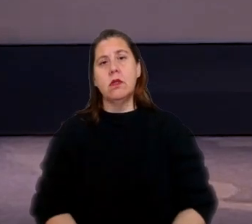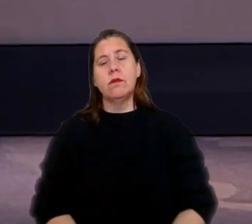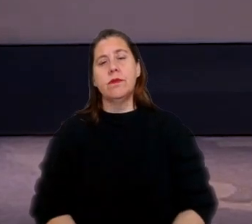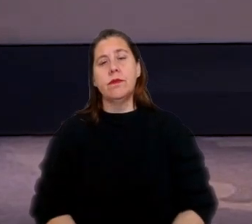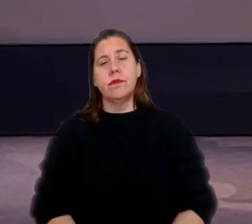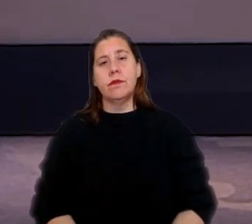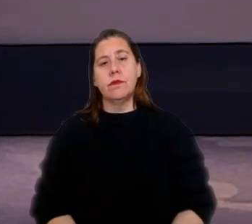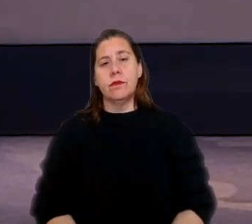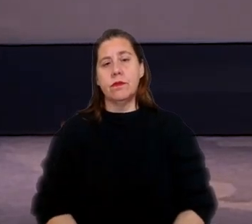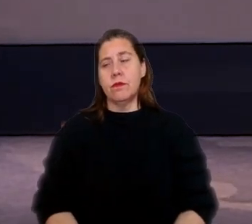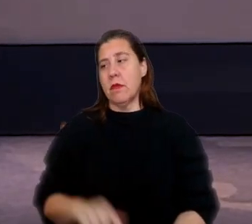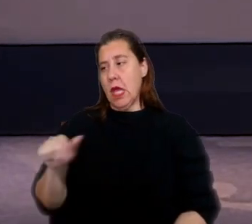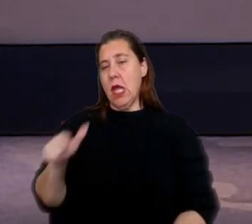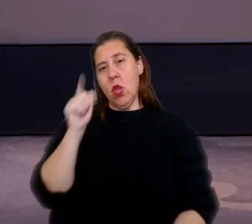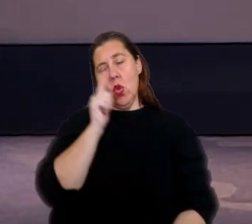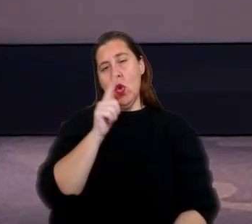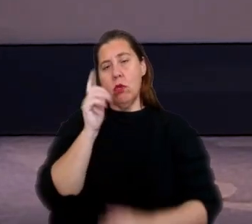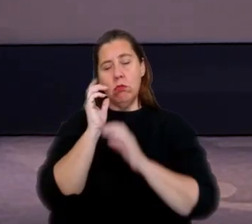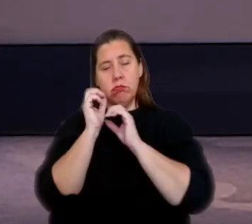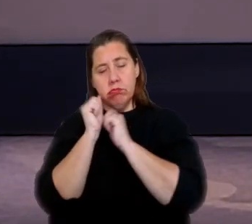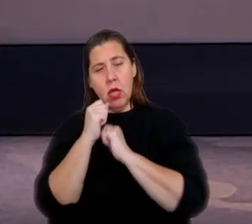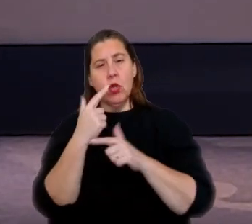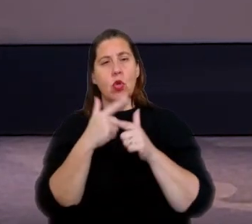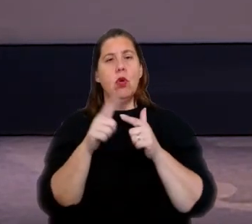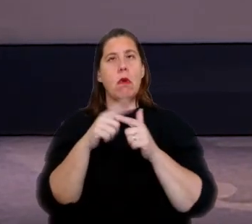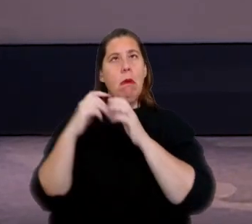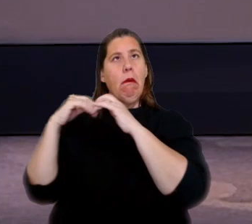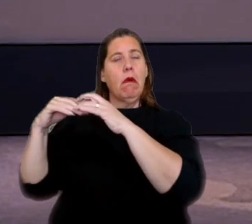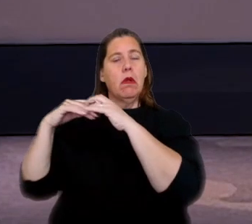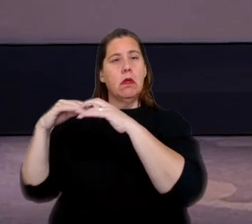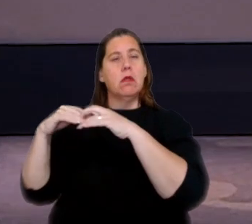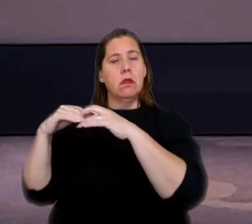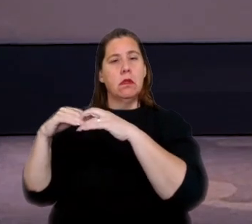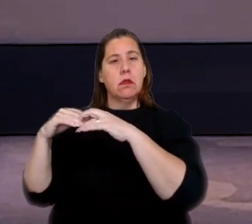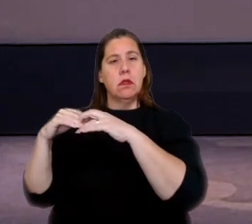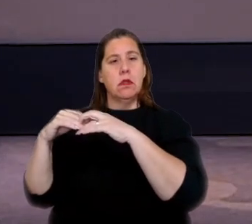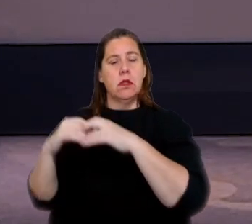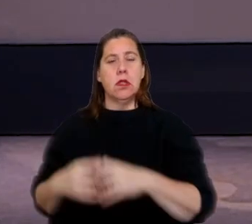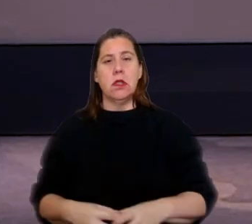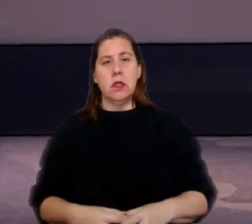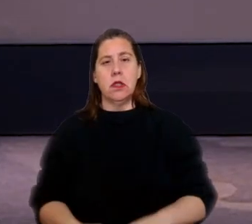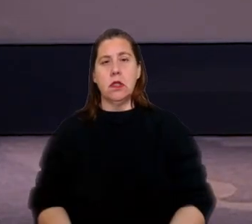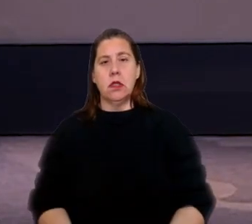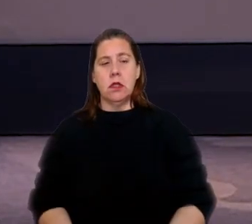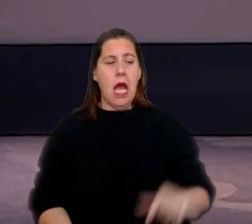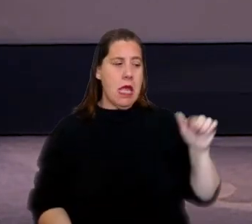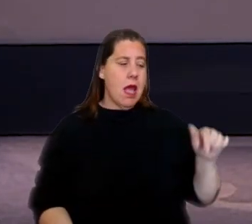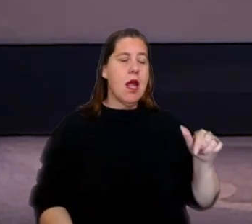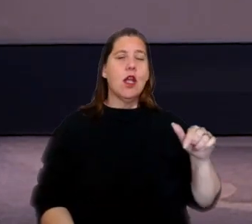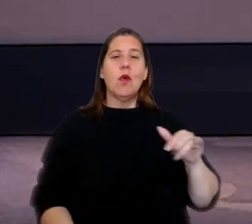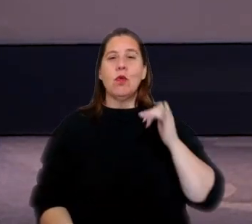que o Remy, ele não consegue dormir, ele fala, tô com um problema no cérebro, aí ele inventa uma